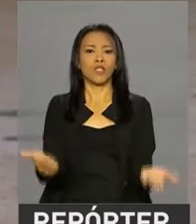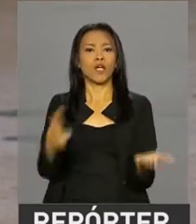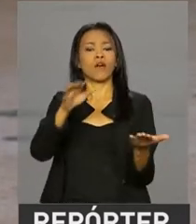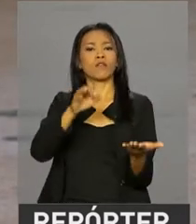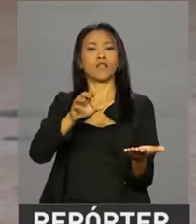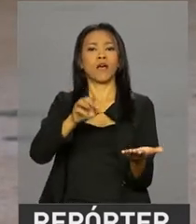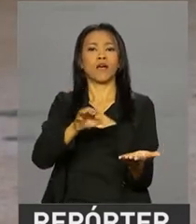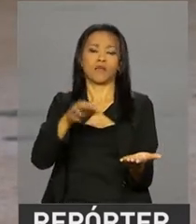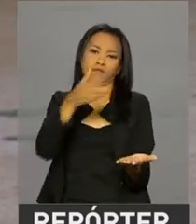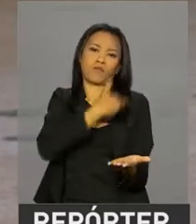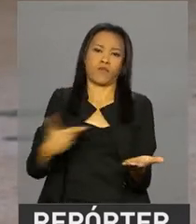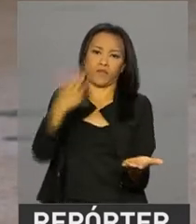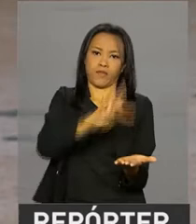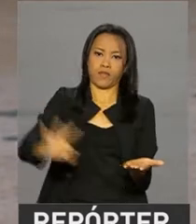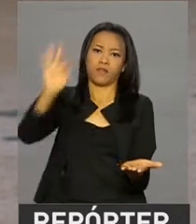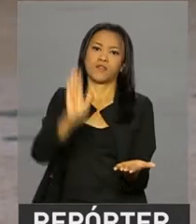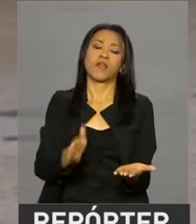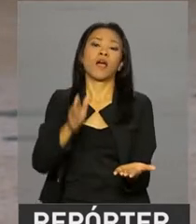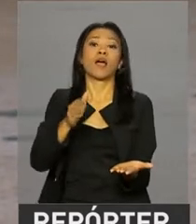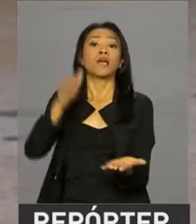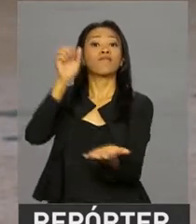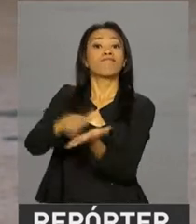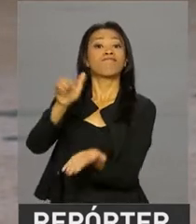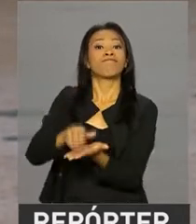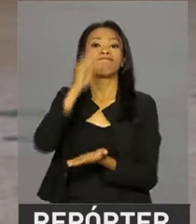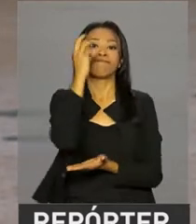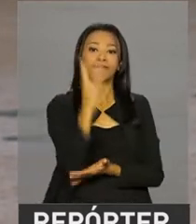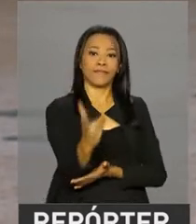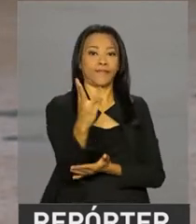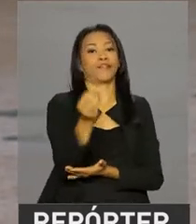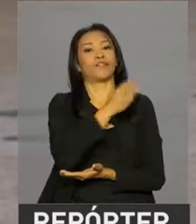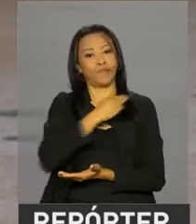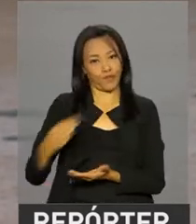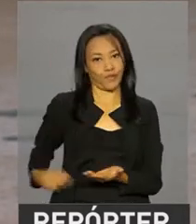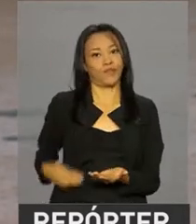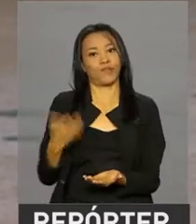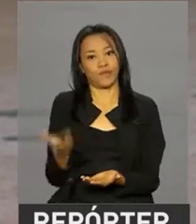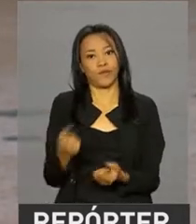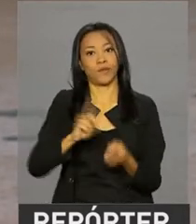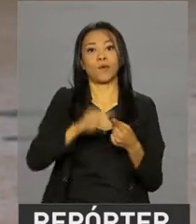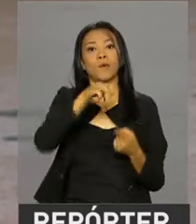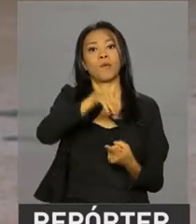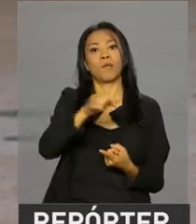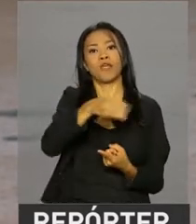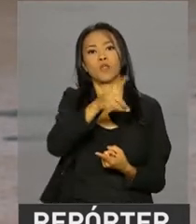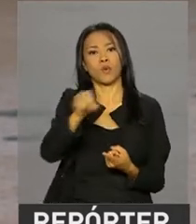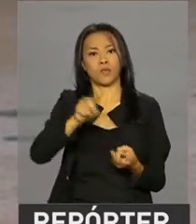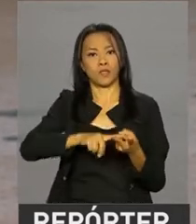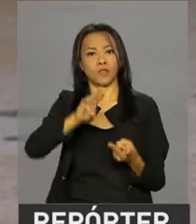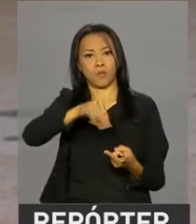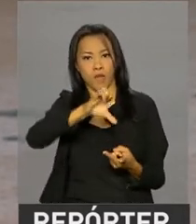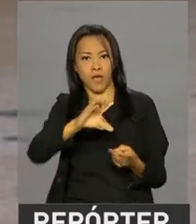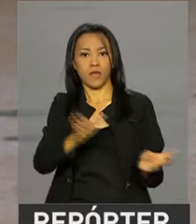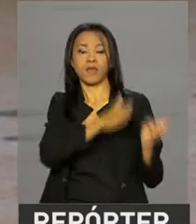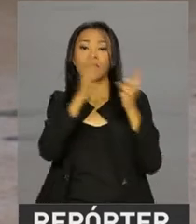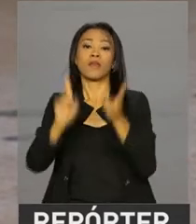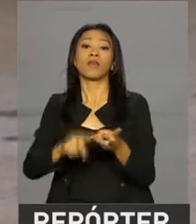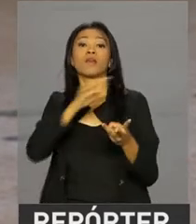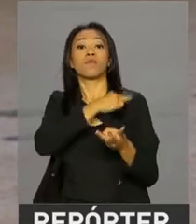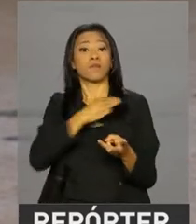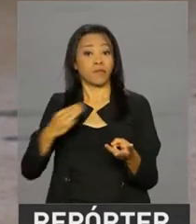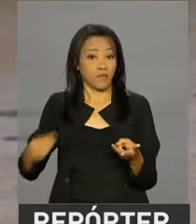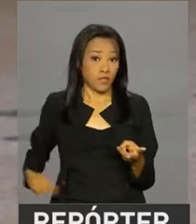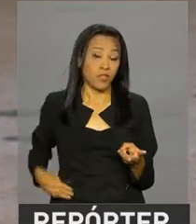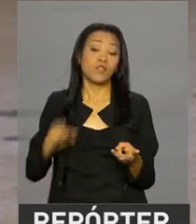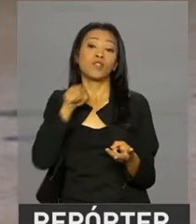desta quarta-feira a exoneração de 3 ministros do governo. Ministro Mendonça Filho, da Educação, ministro Fernando Coelho